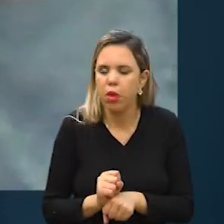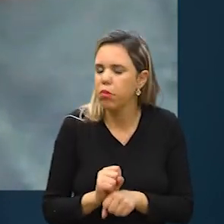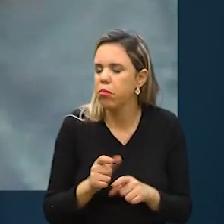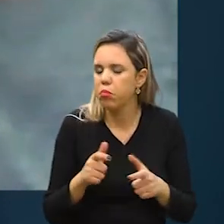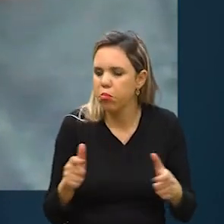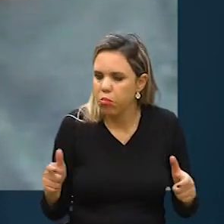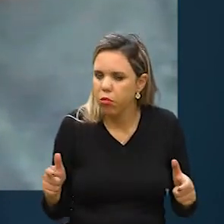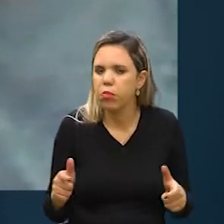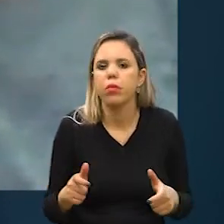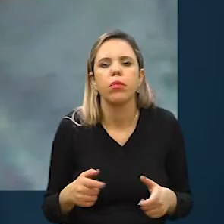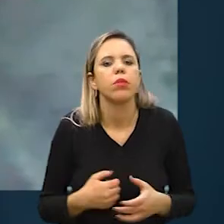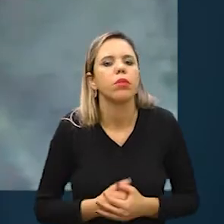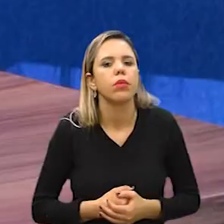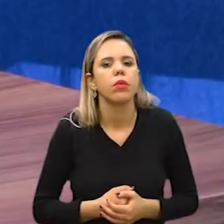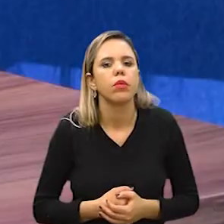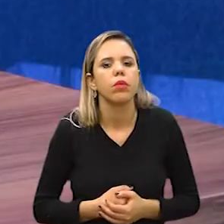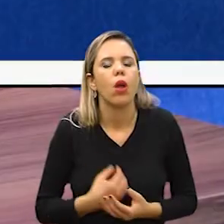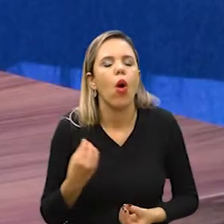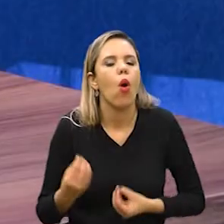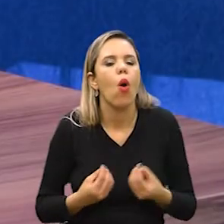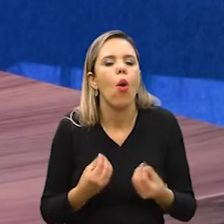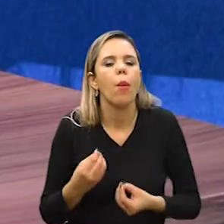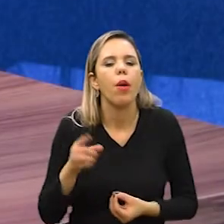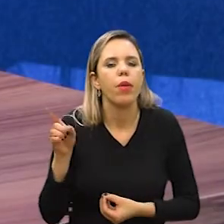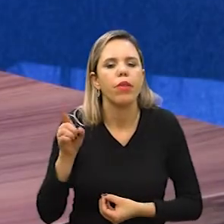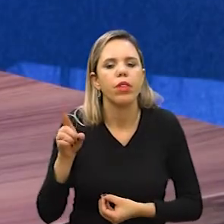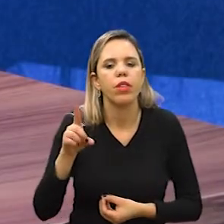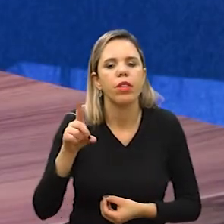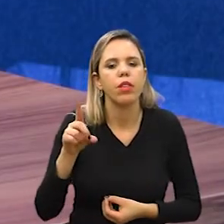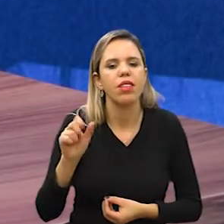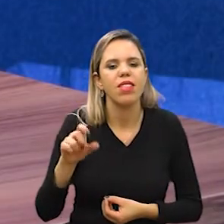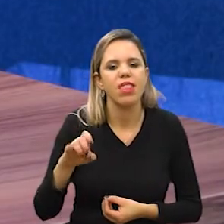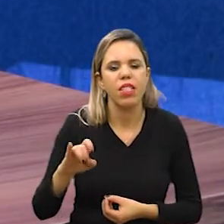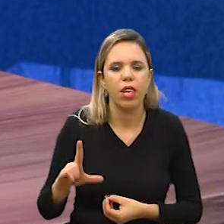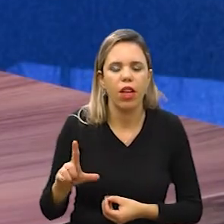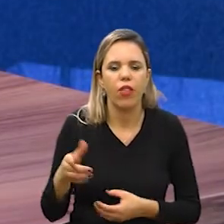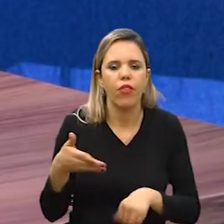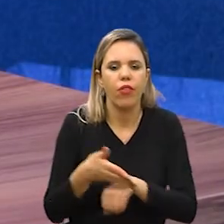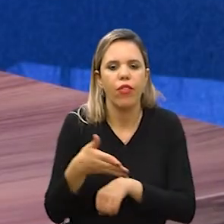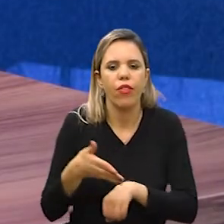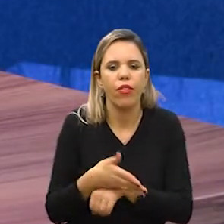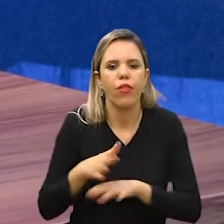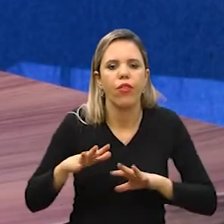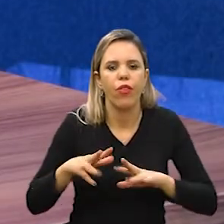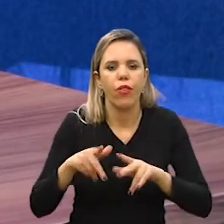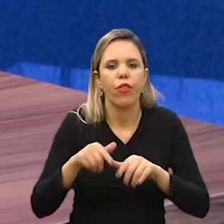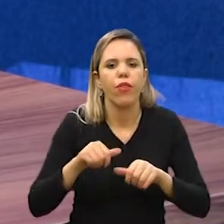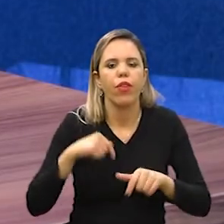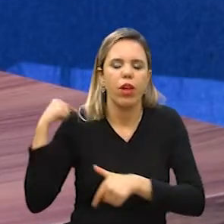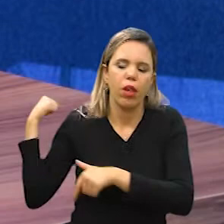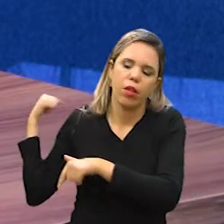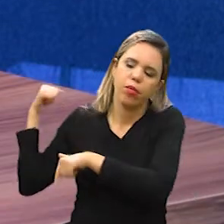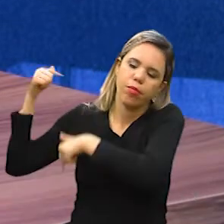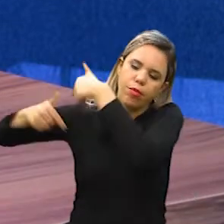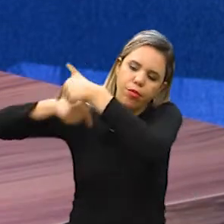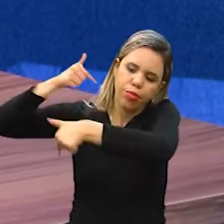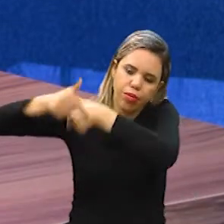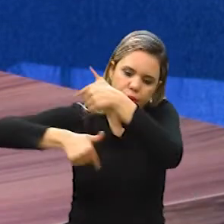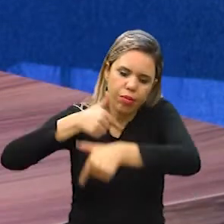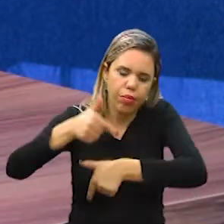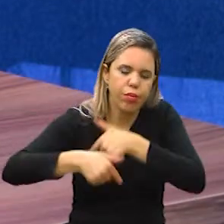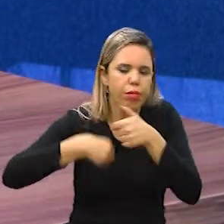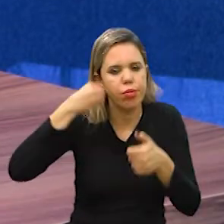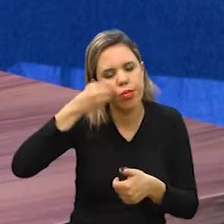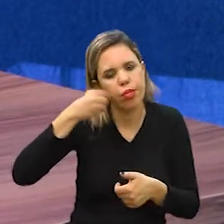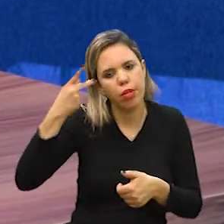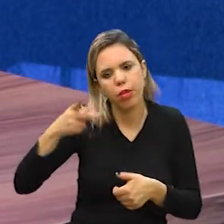não parou de crescer, né? Daniel, como é para você fazer parte de toda essa trajetória do seu